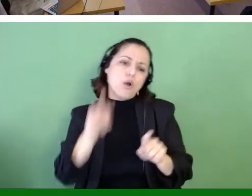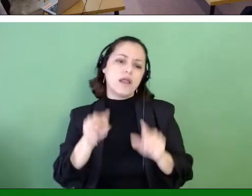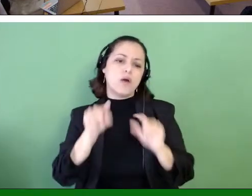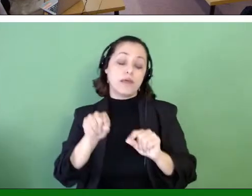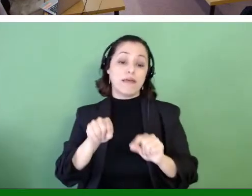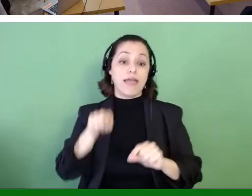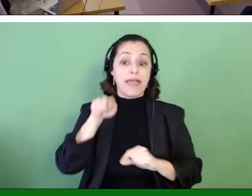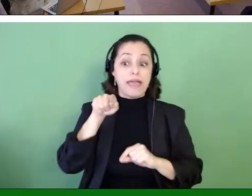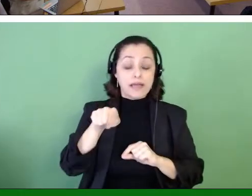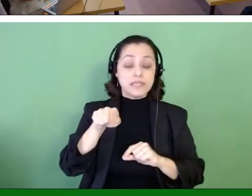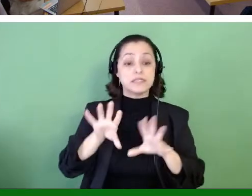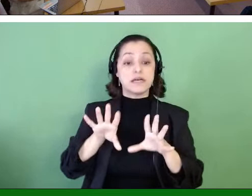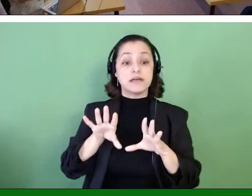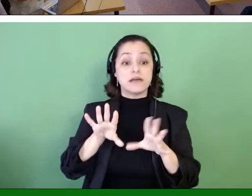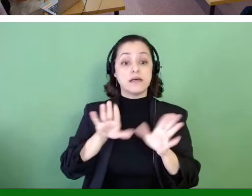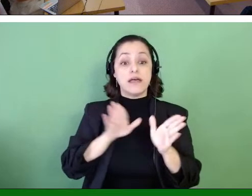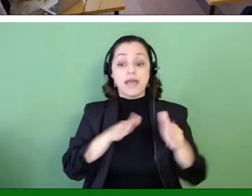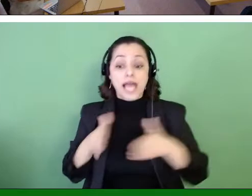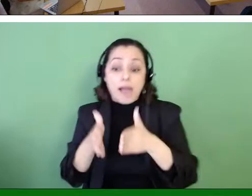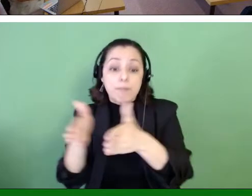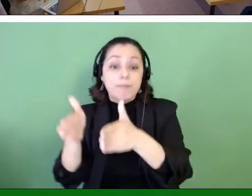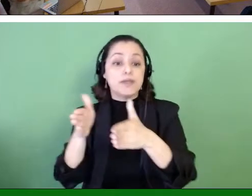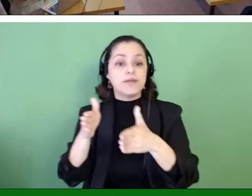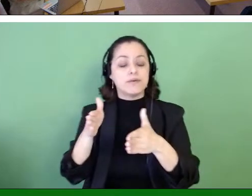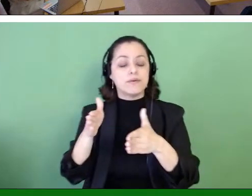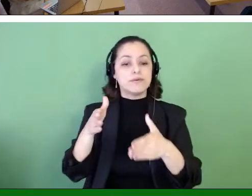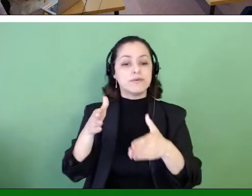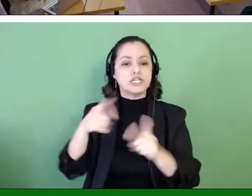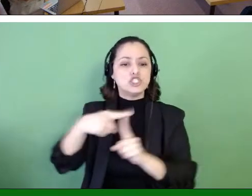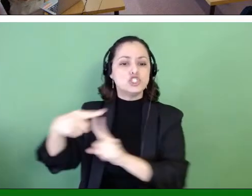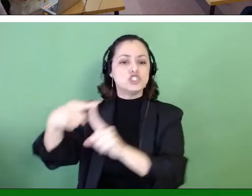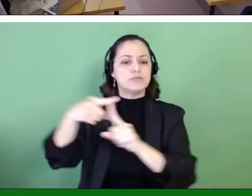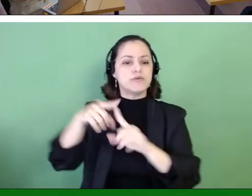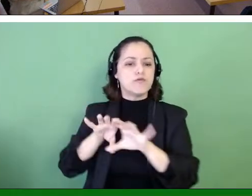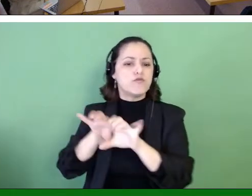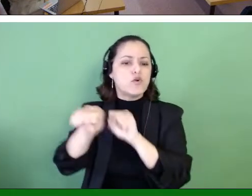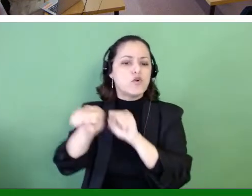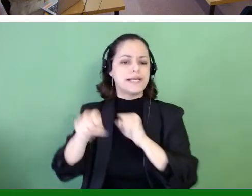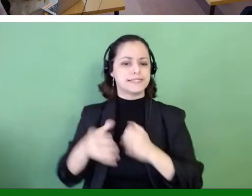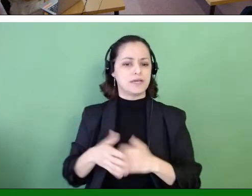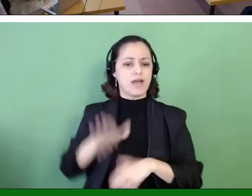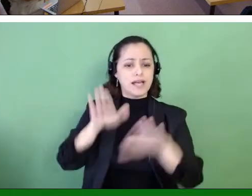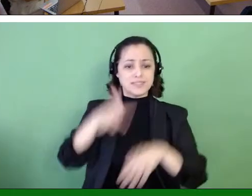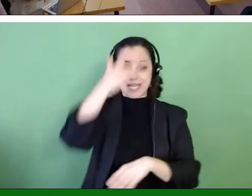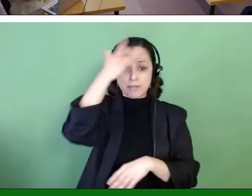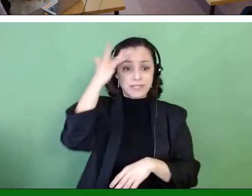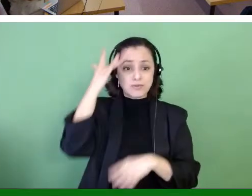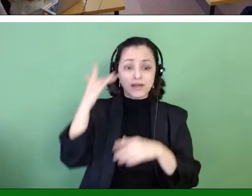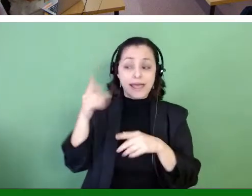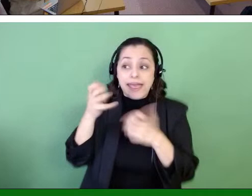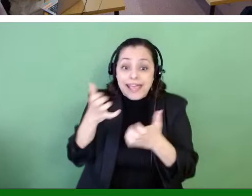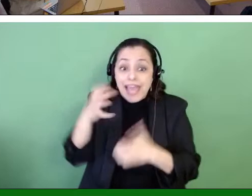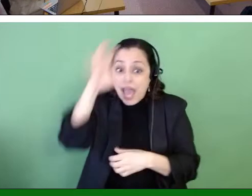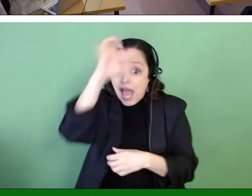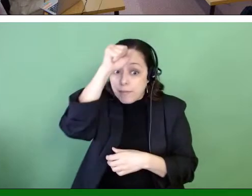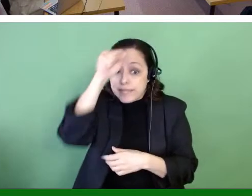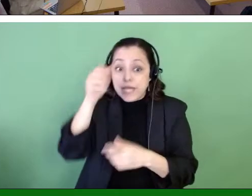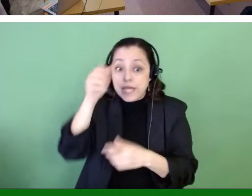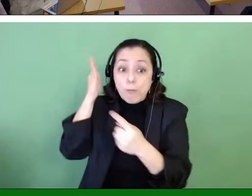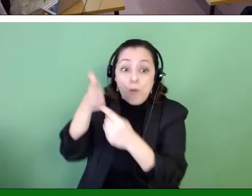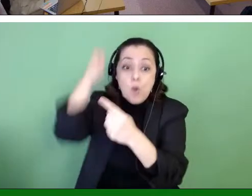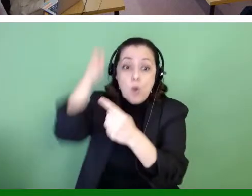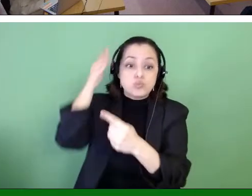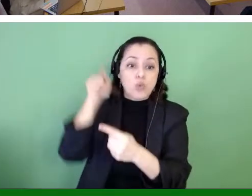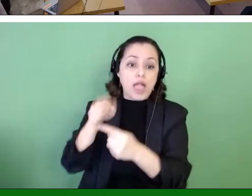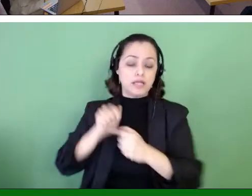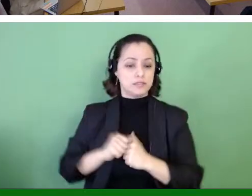também, como um outro caminho, também olhar para essas pessoas que às vezes têm problemas muito pontuais e que eles podem resolver isso em